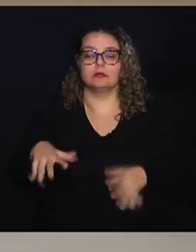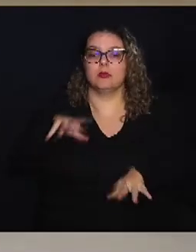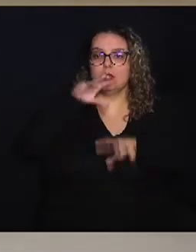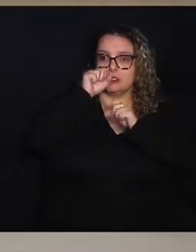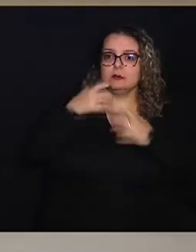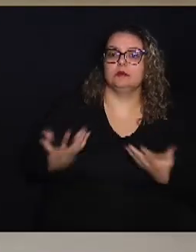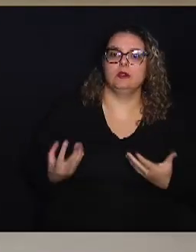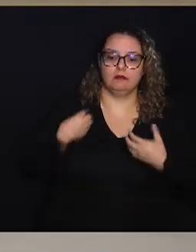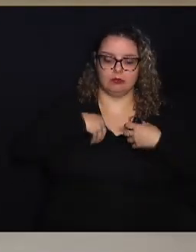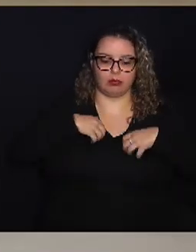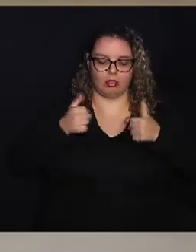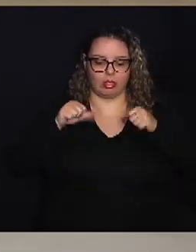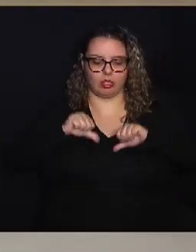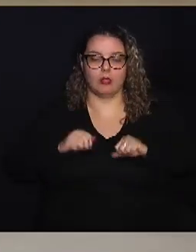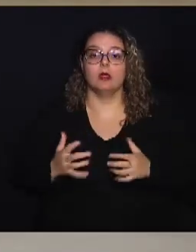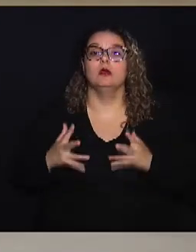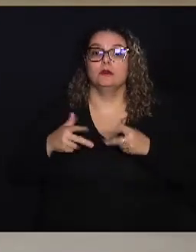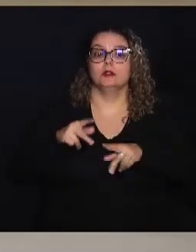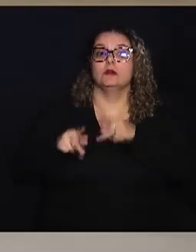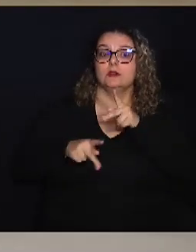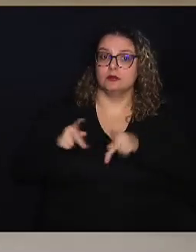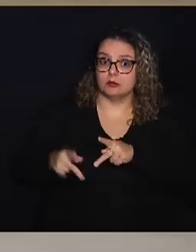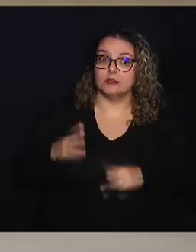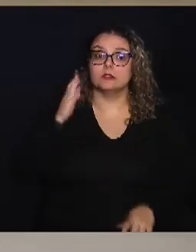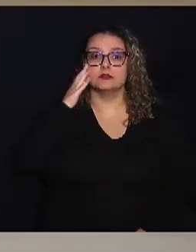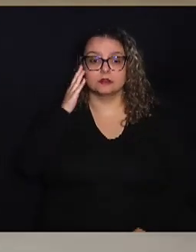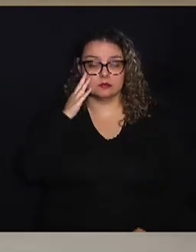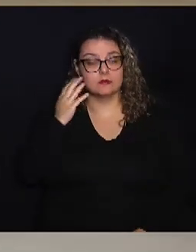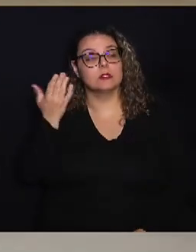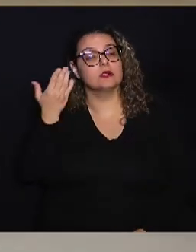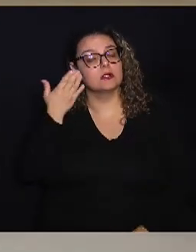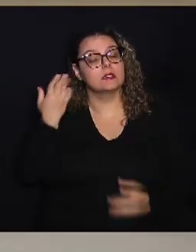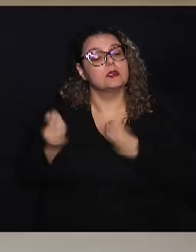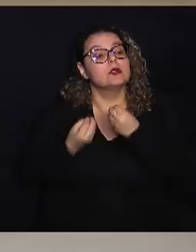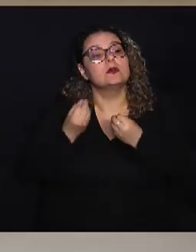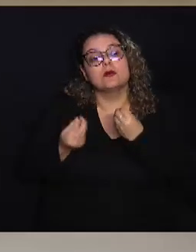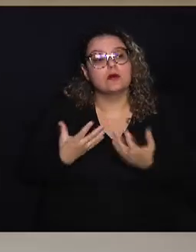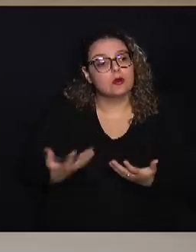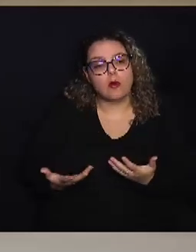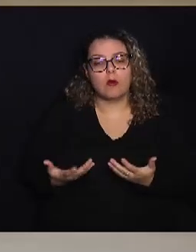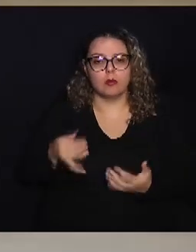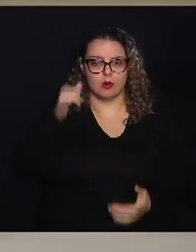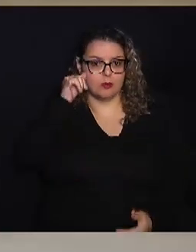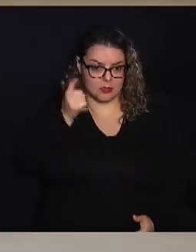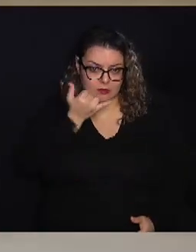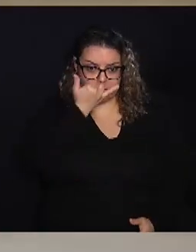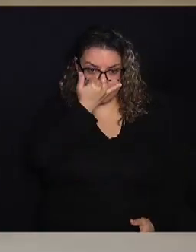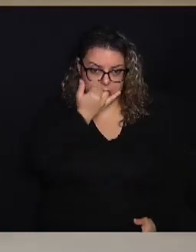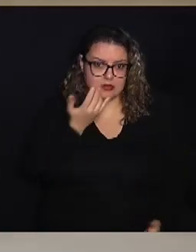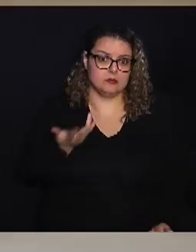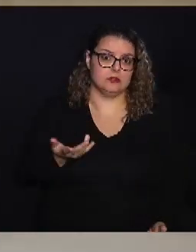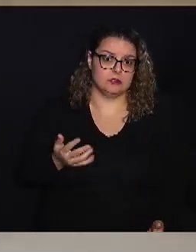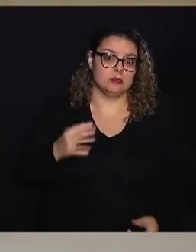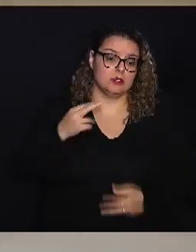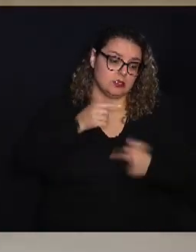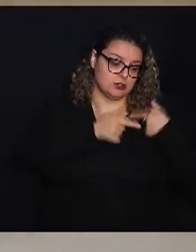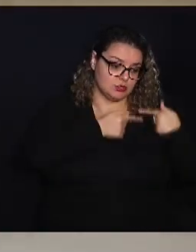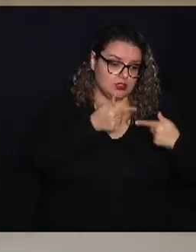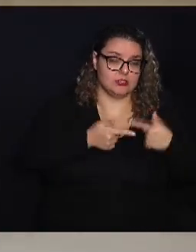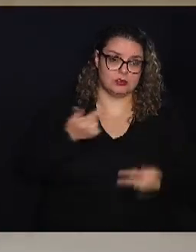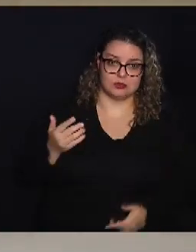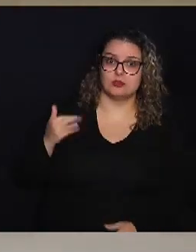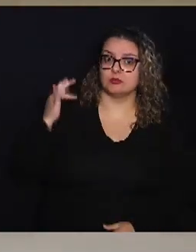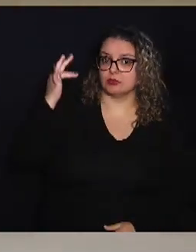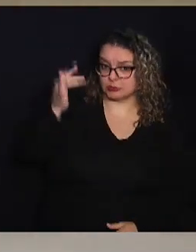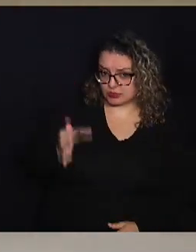população saber dos malefícios e ser orientado para que a gente consiga prevenir nas gerações futuras que a